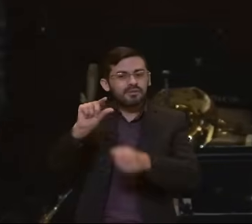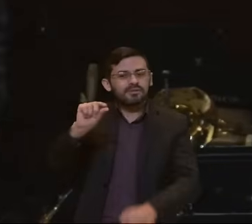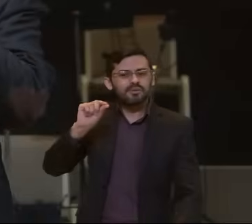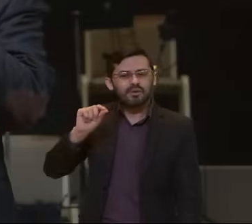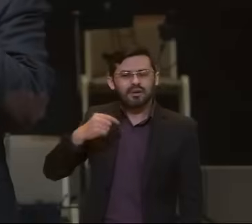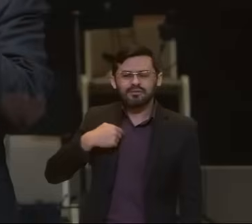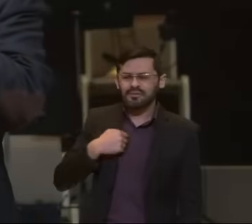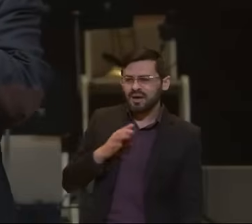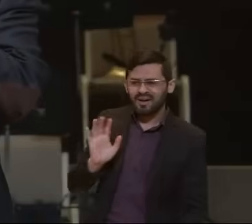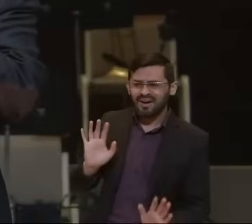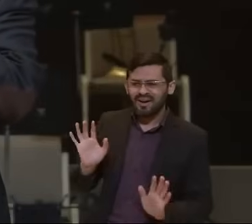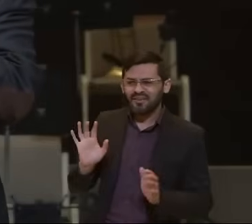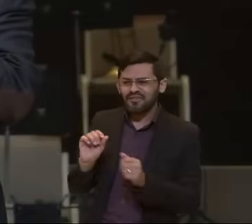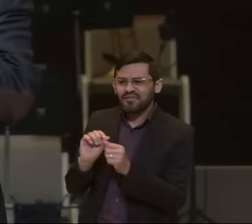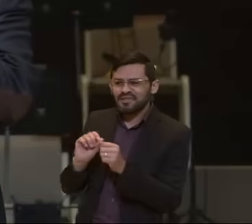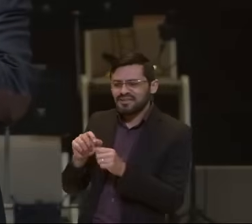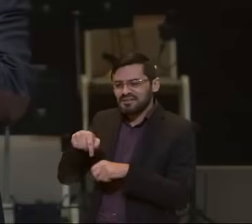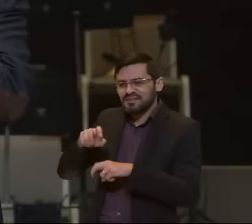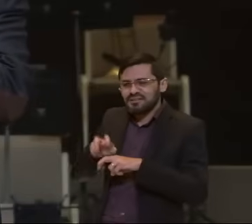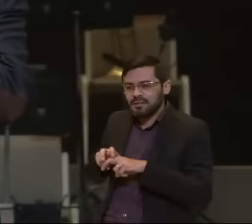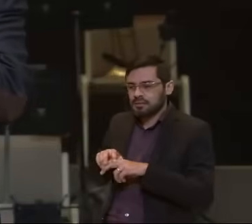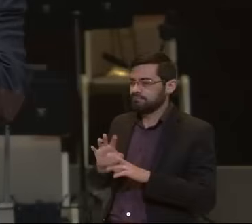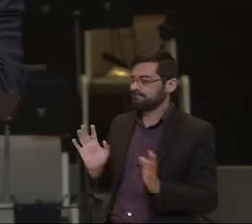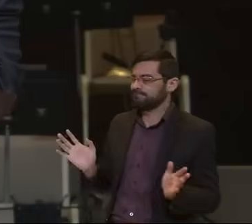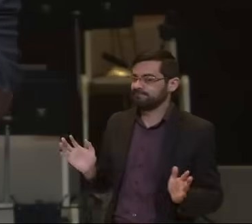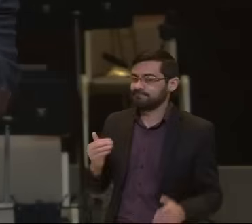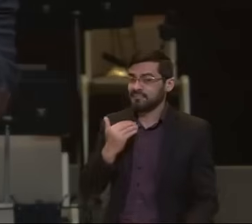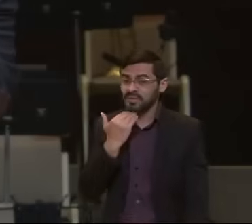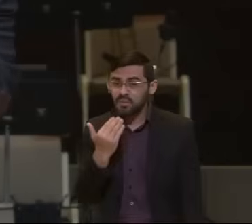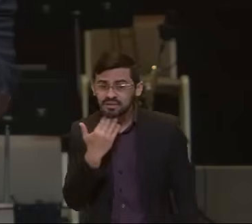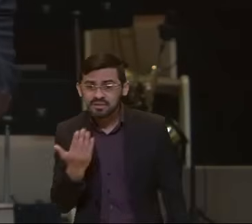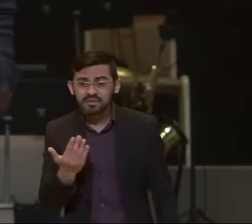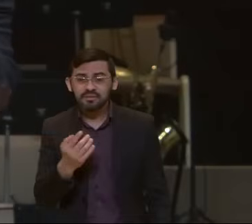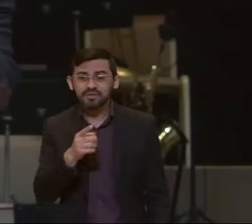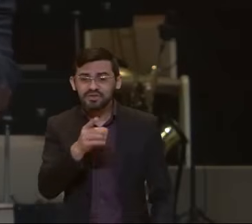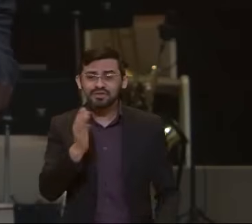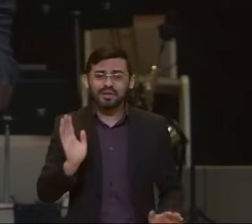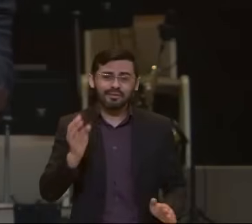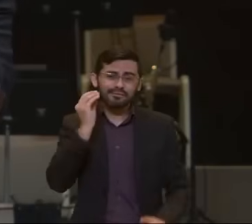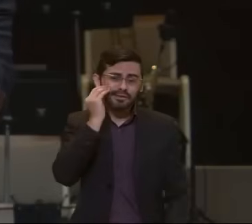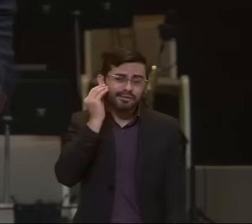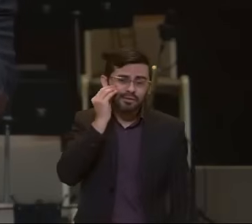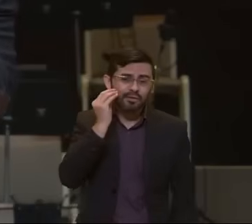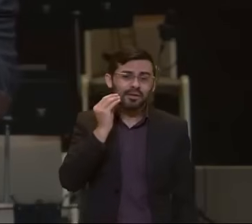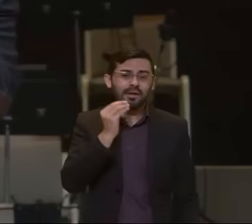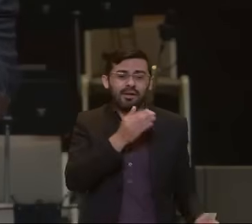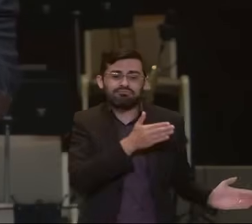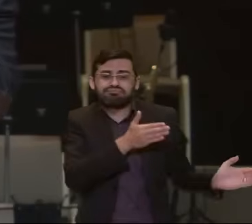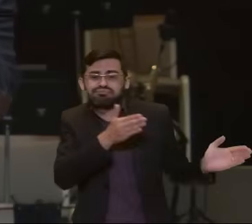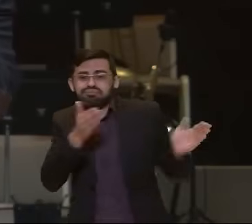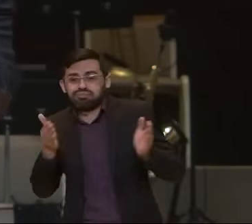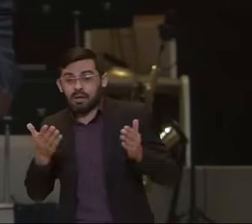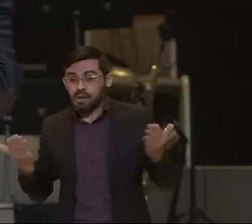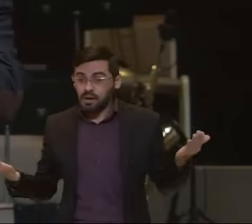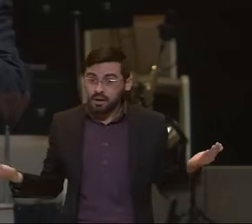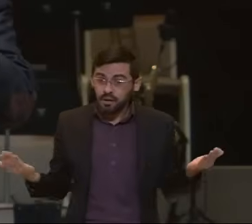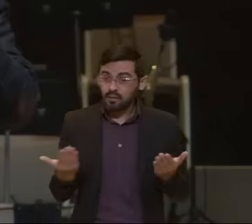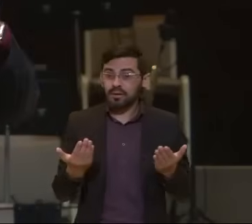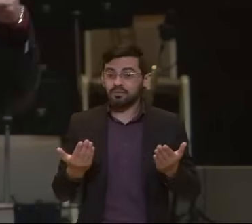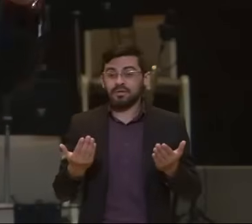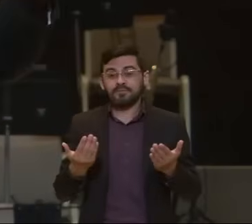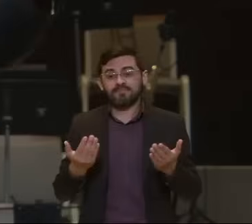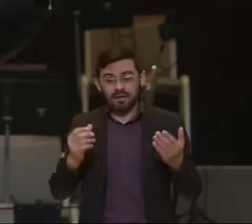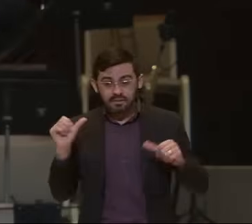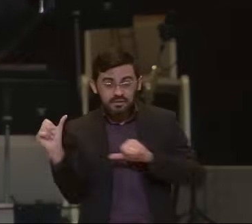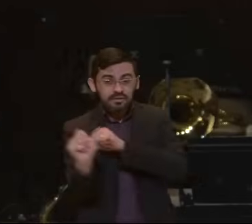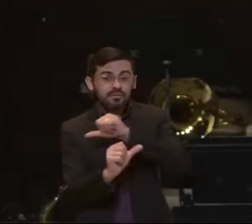não, eu vou fazer do meu jeito. Do teu jeito você está fazendo a vida inteira. Faz do jeito de Jesus agora, essa é a grande mudança. Então,